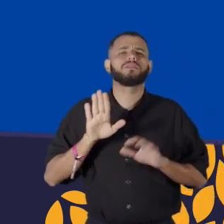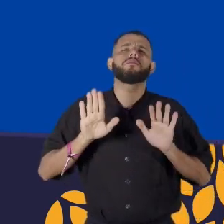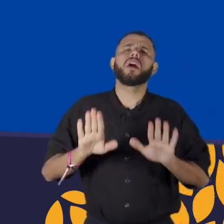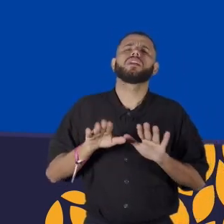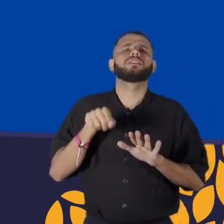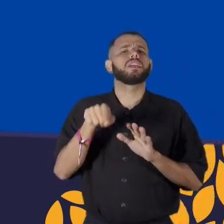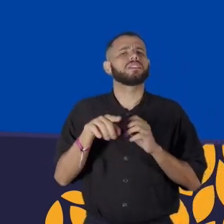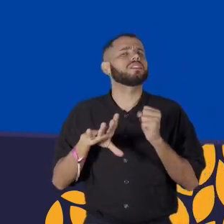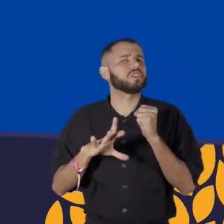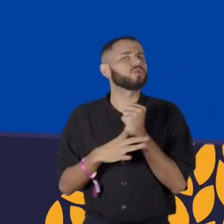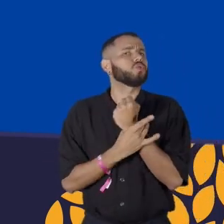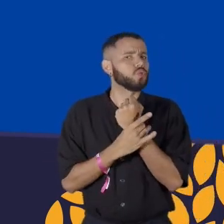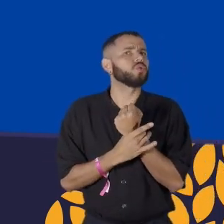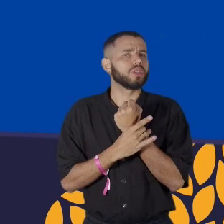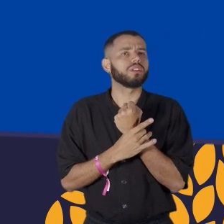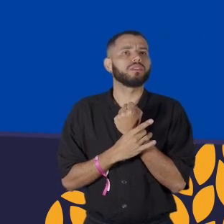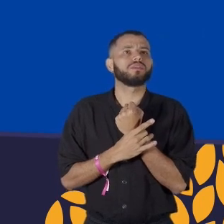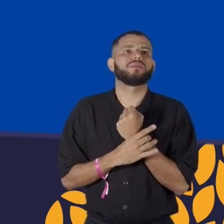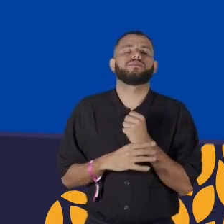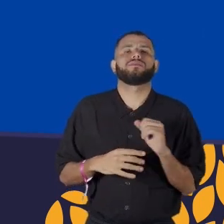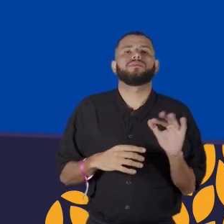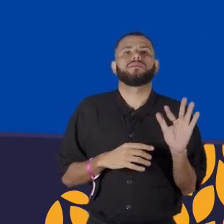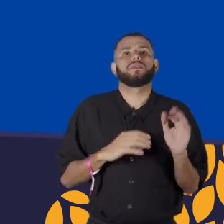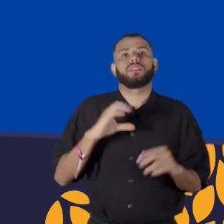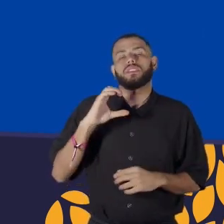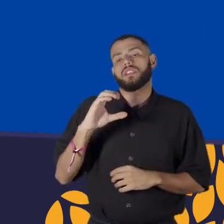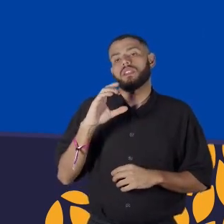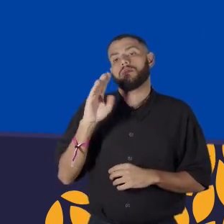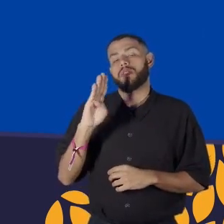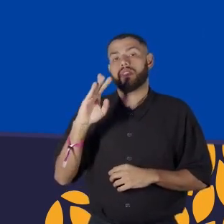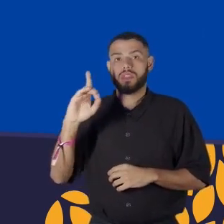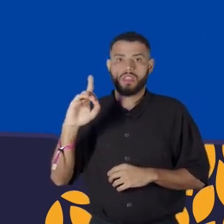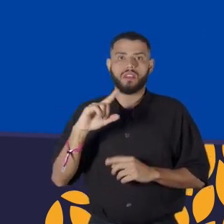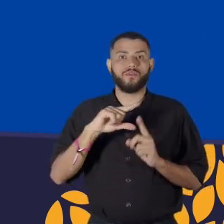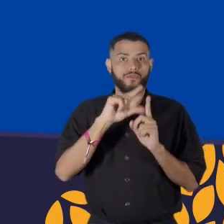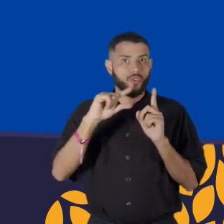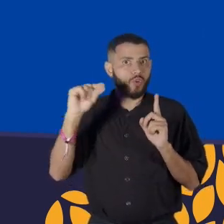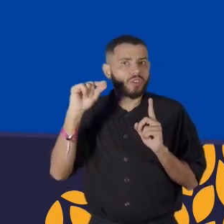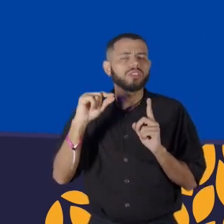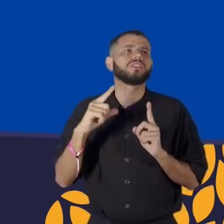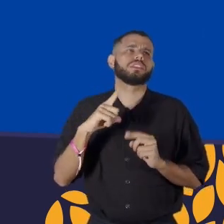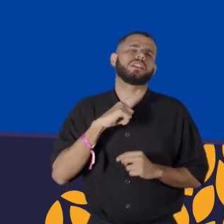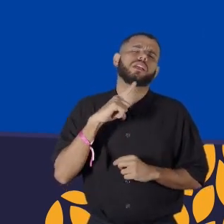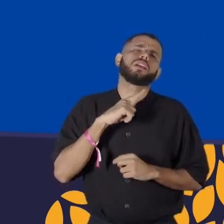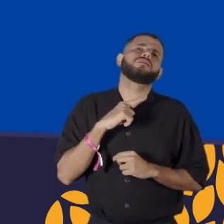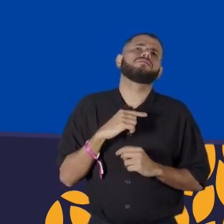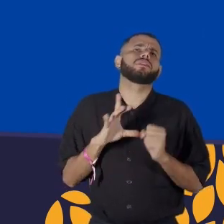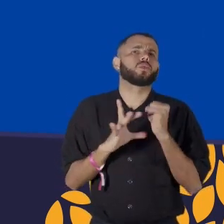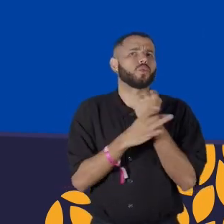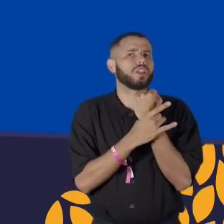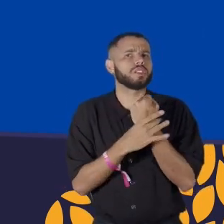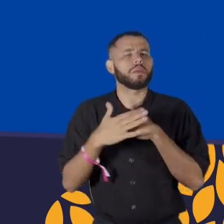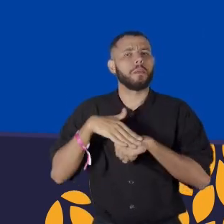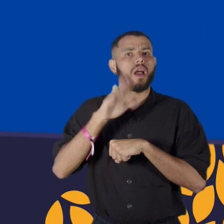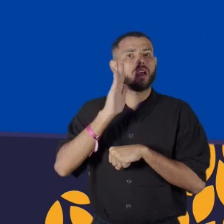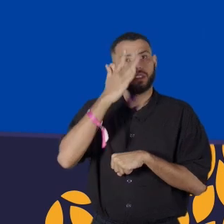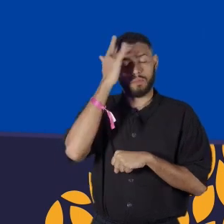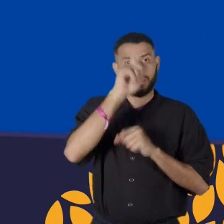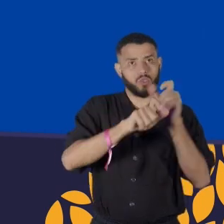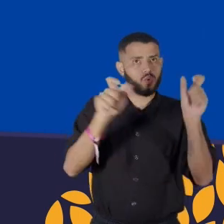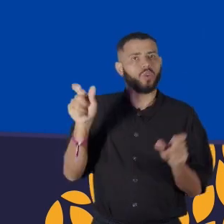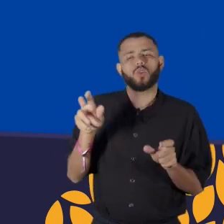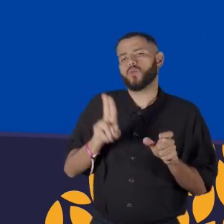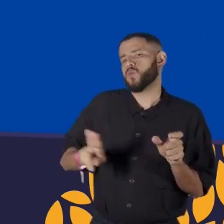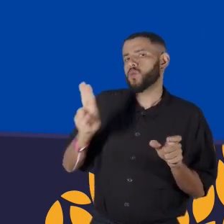segura. Flores de CBD têm uma segurança ainda maior para certos pacientes que não podem usar da flor de